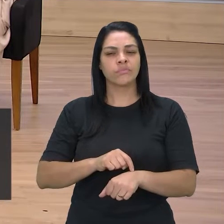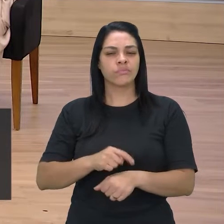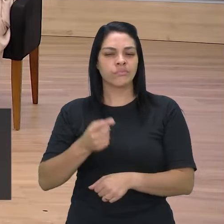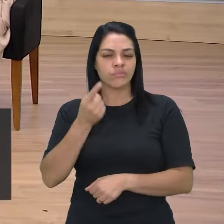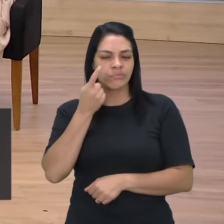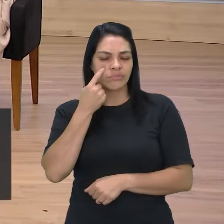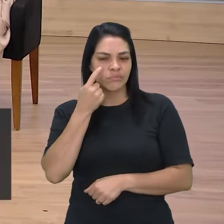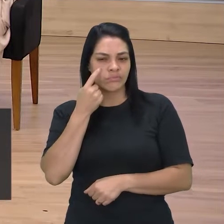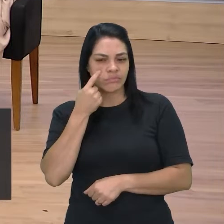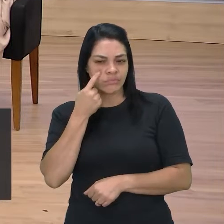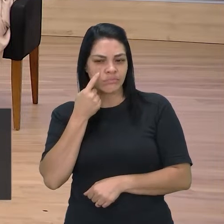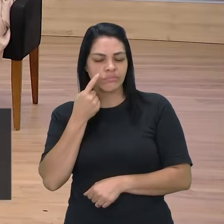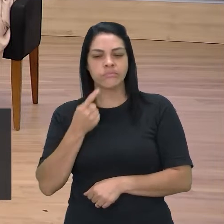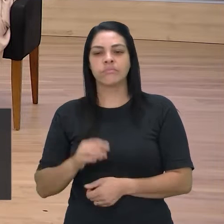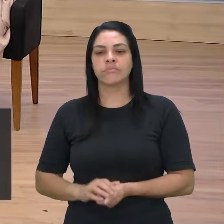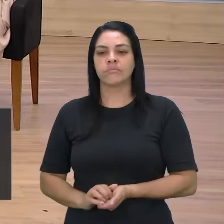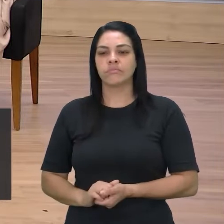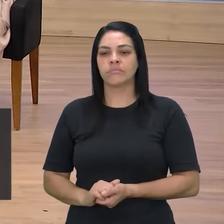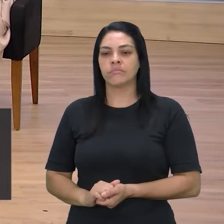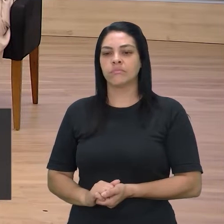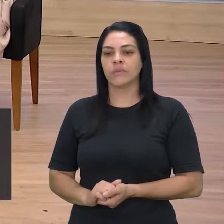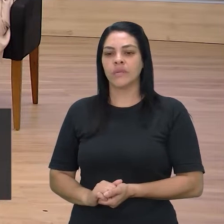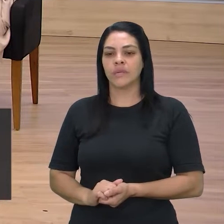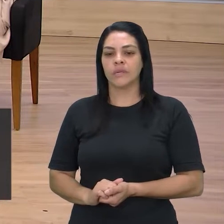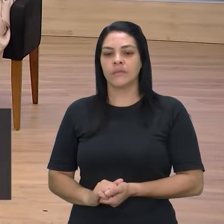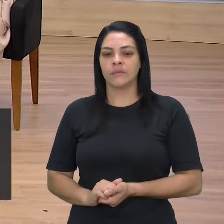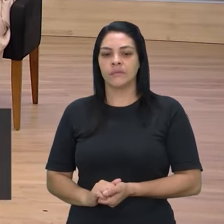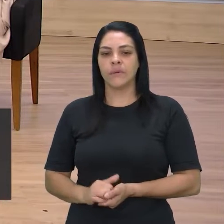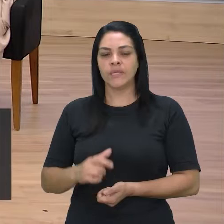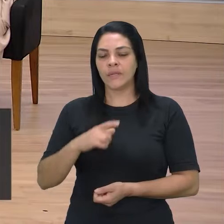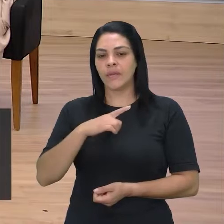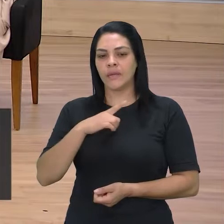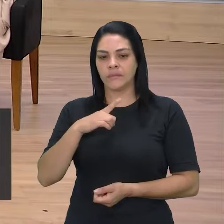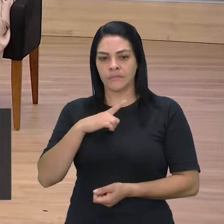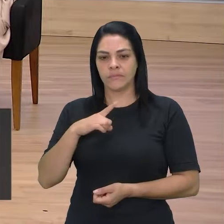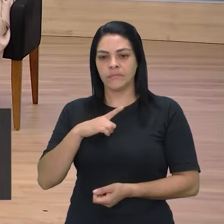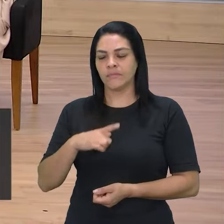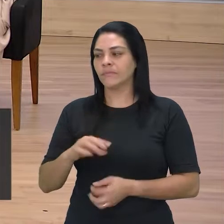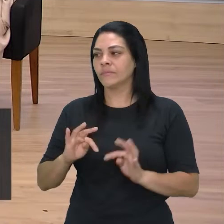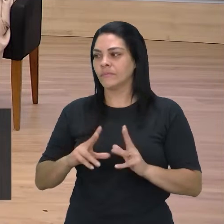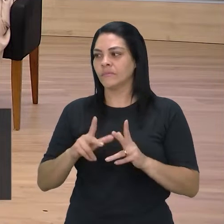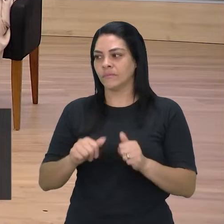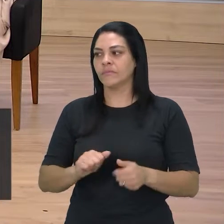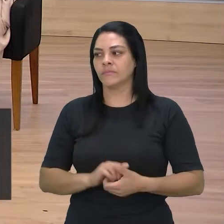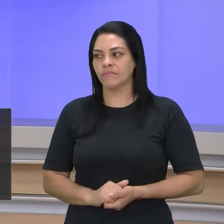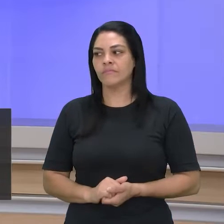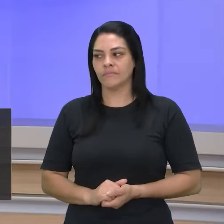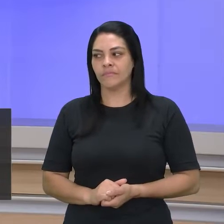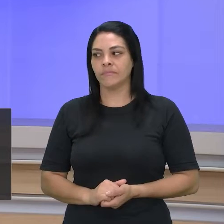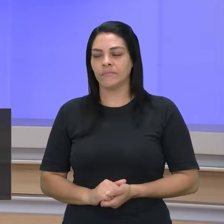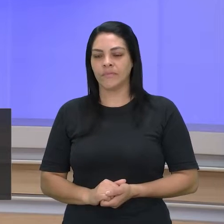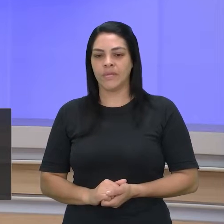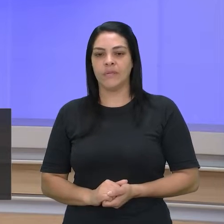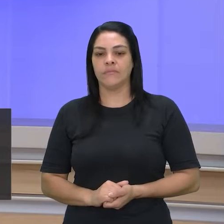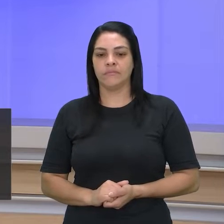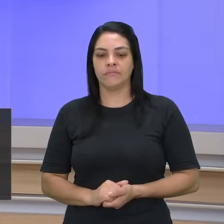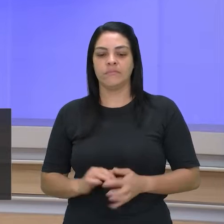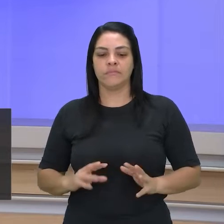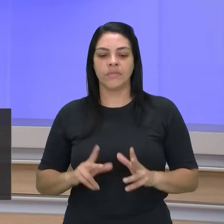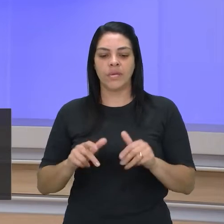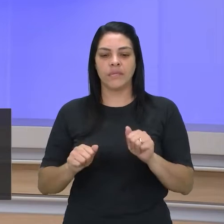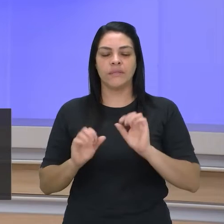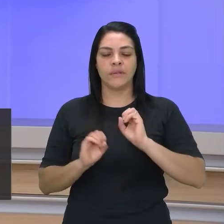conferências infanto-juvenil pelo meio ambiente, né? E aí sim, a gente tem todo um trabalho junto às diretorias de